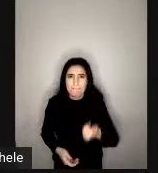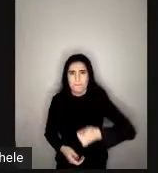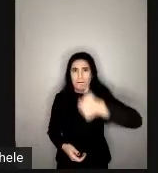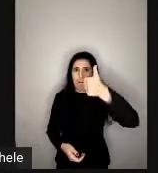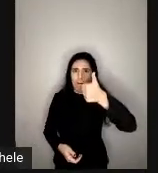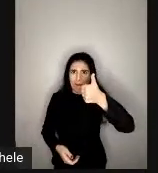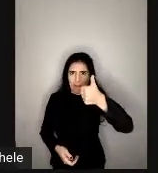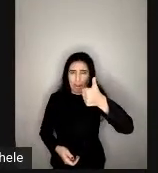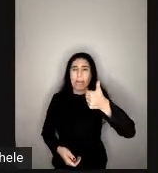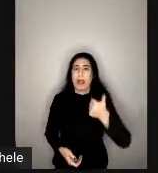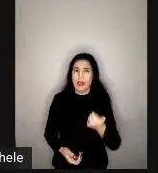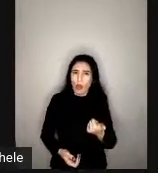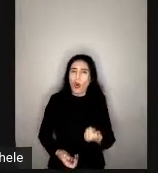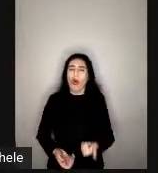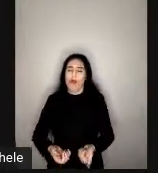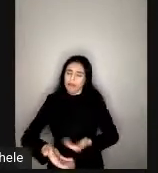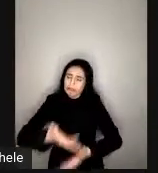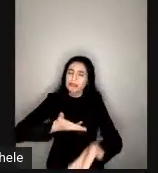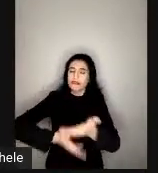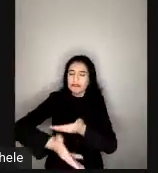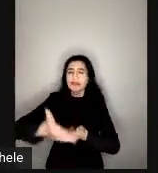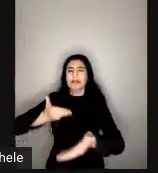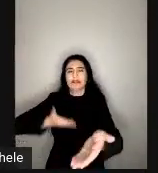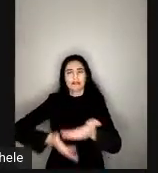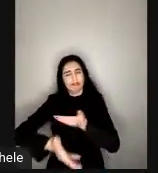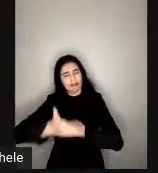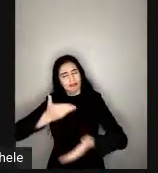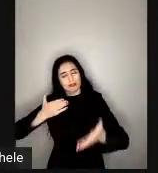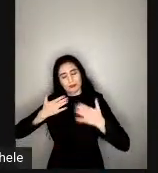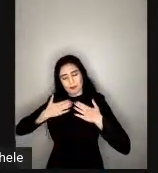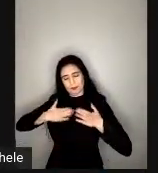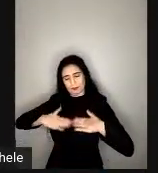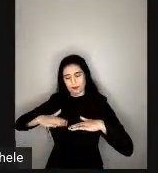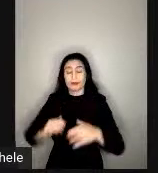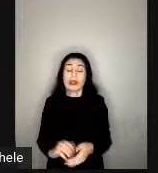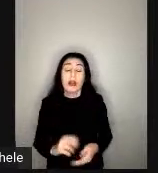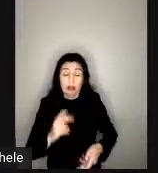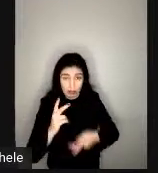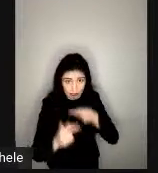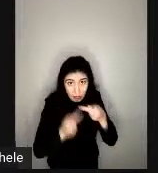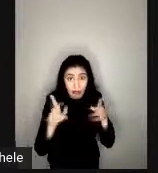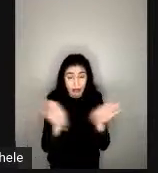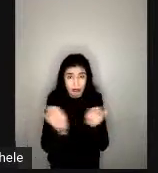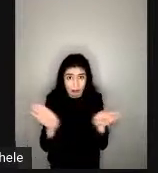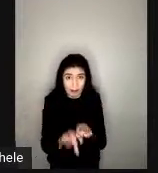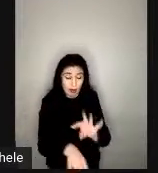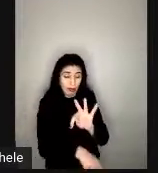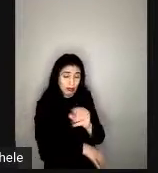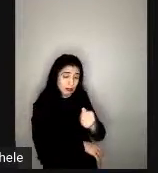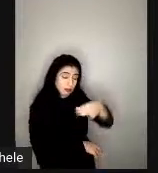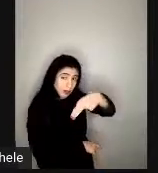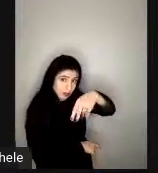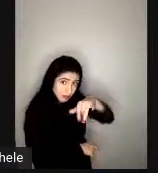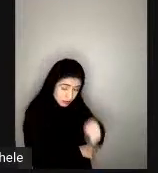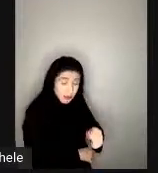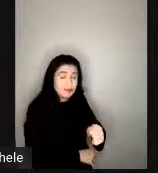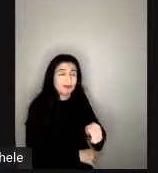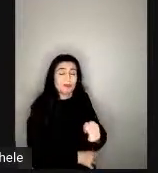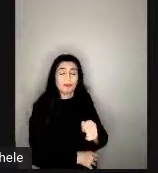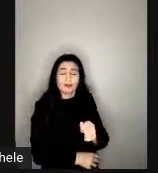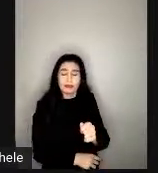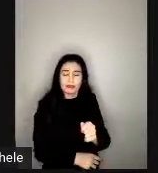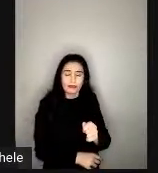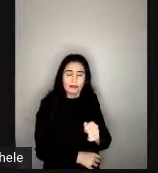e mais harmônicos. Né? Eu queria pegar esse gancho, inclusive, e falar com a Tânia, queria que a Tânia contasse rapidamente